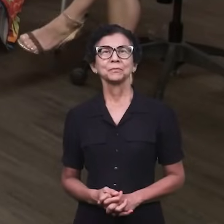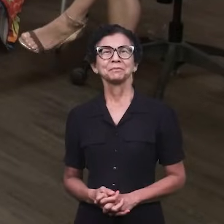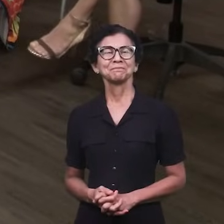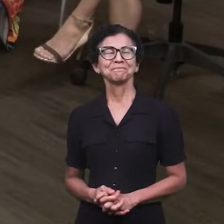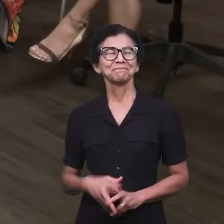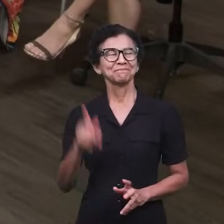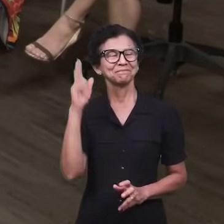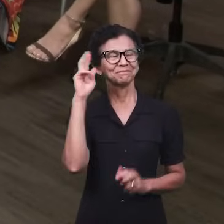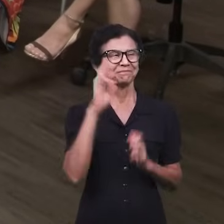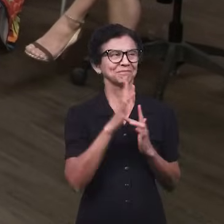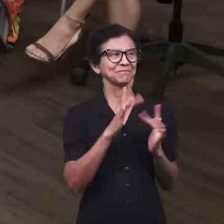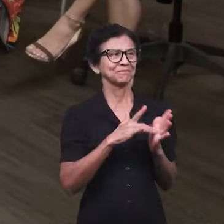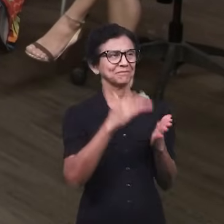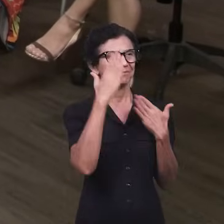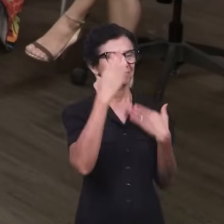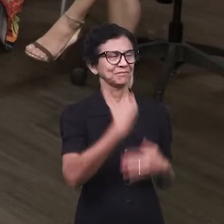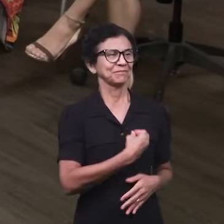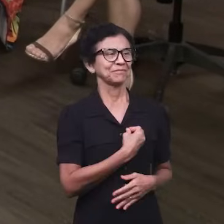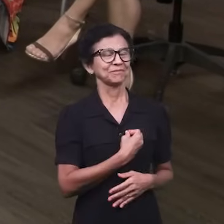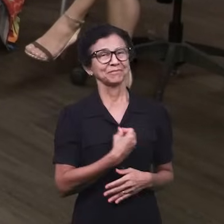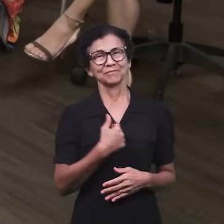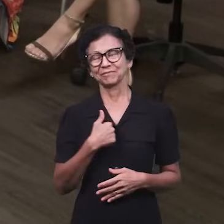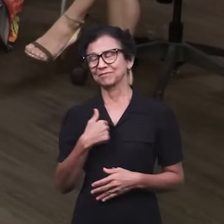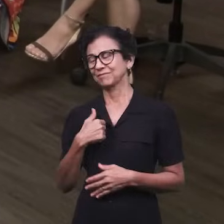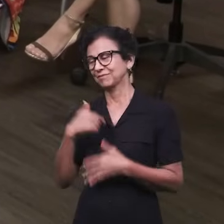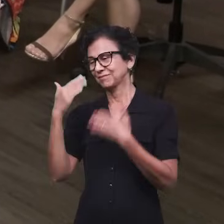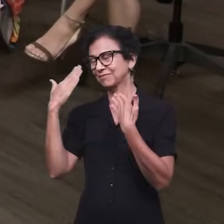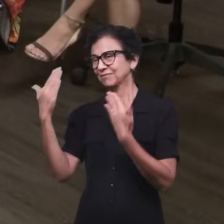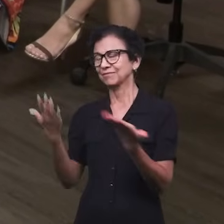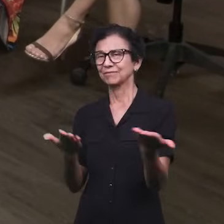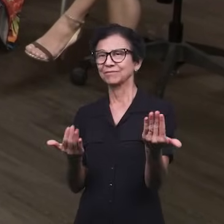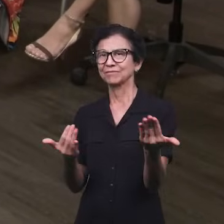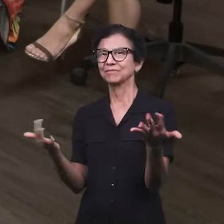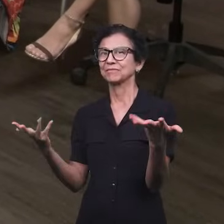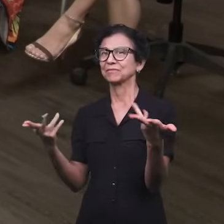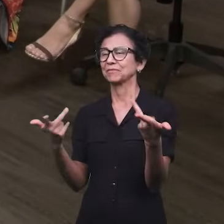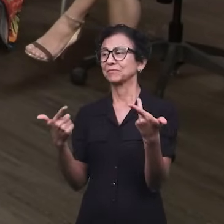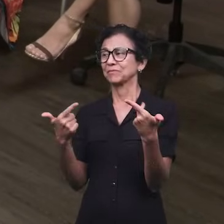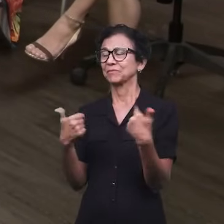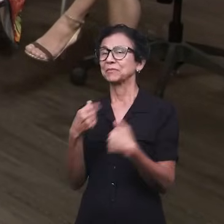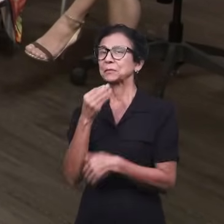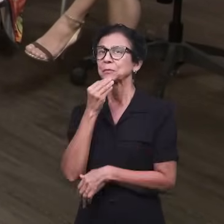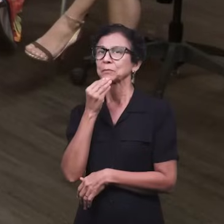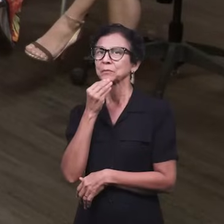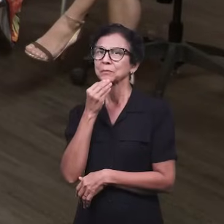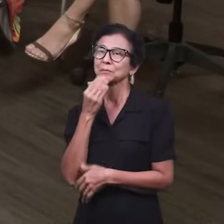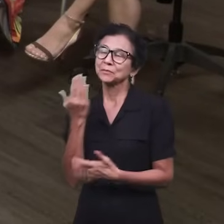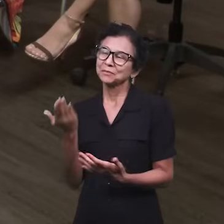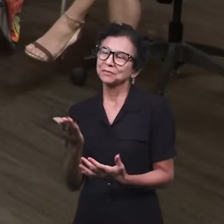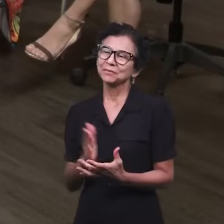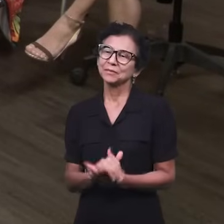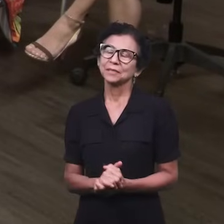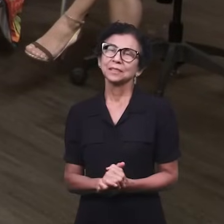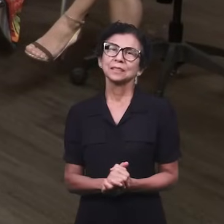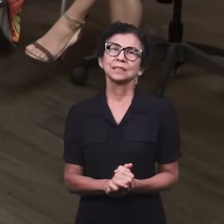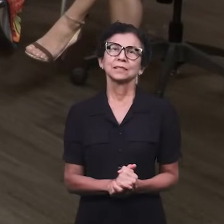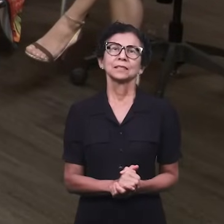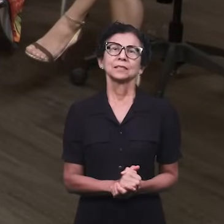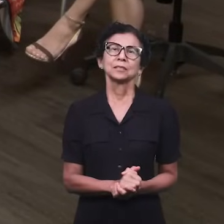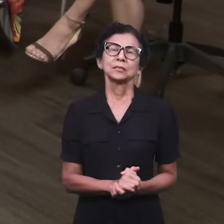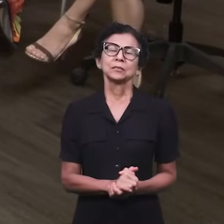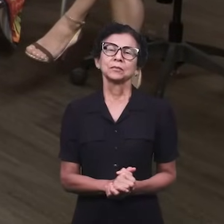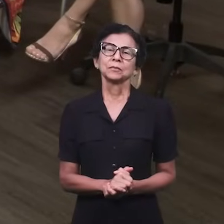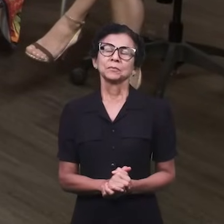Senhor obrigado pela sua presença aqui ah Eu que agradeço aqui esses jovens maravilhosos essa oportunidade aqui meditar e aprender